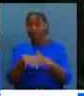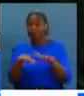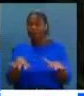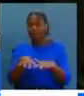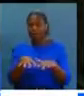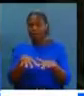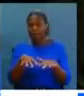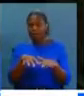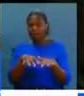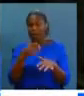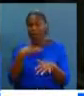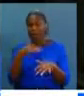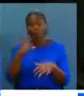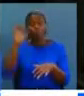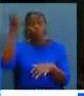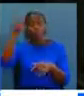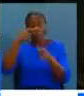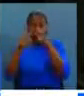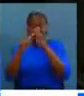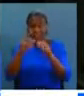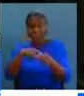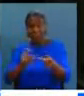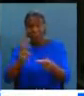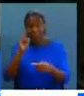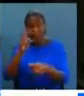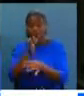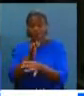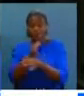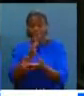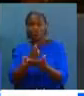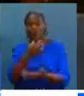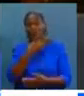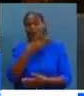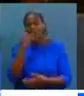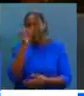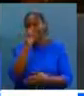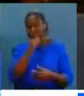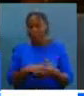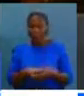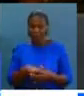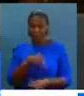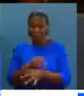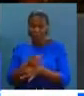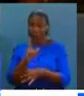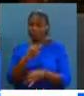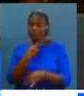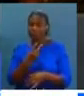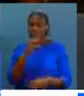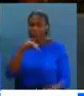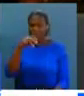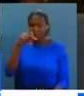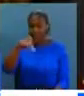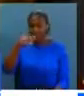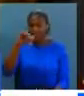uma cultura. E há as pessoas a sair de casa para ver um festival que é só de morna. O festival contou também com vozes como